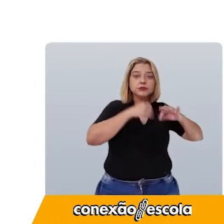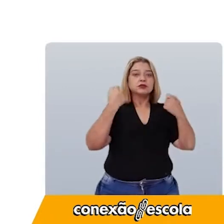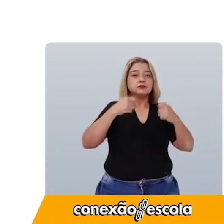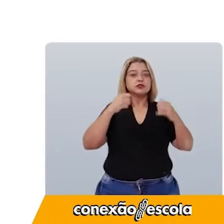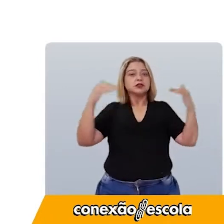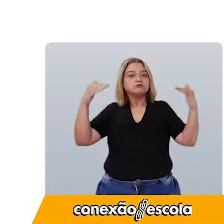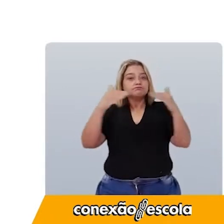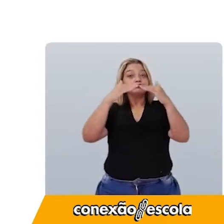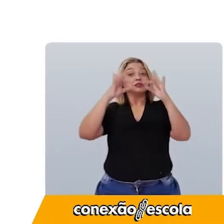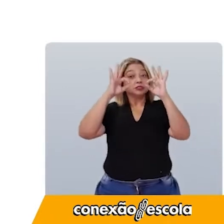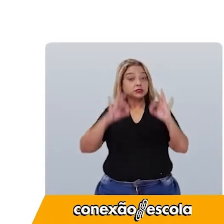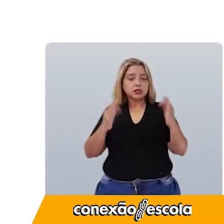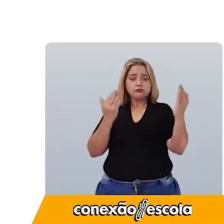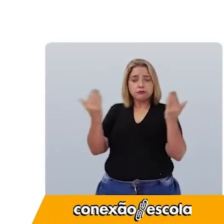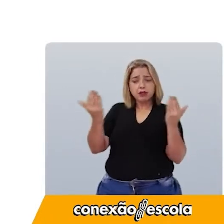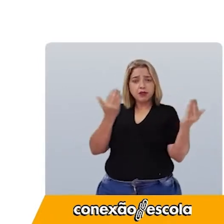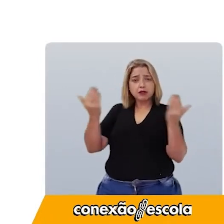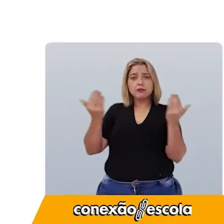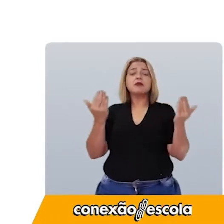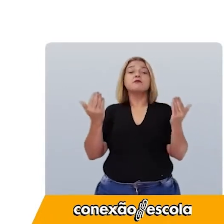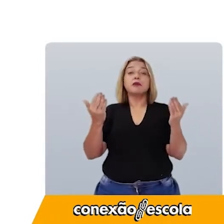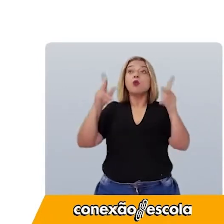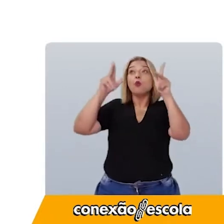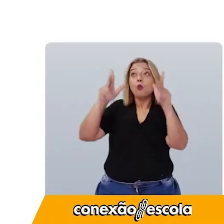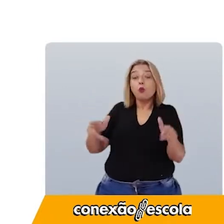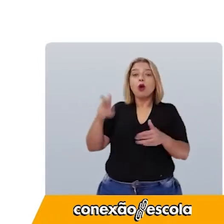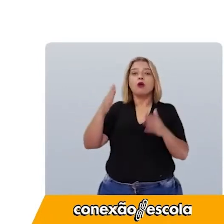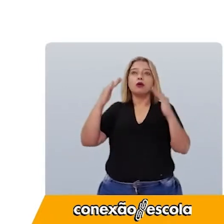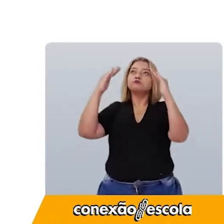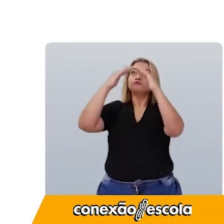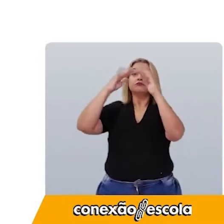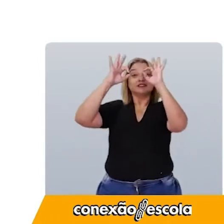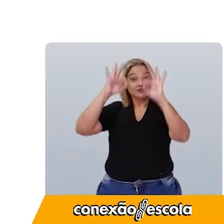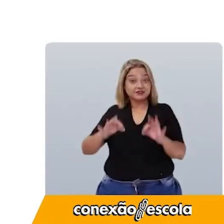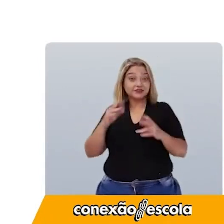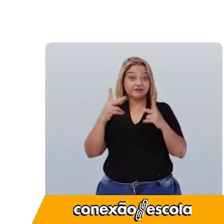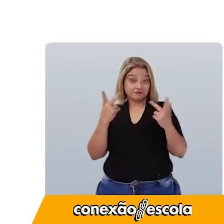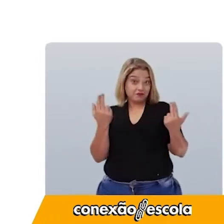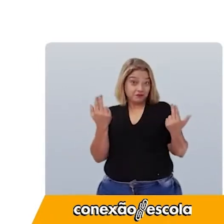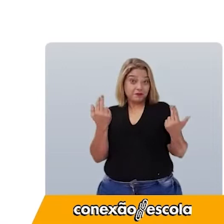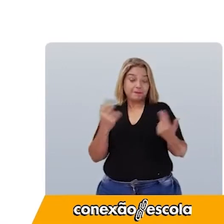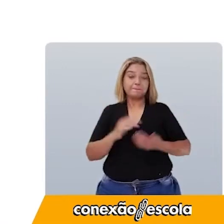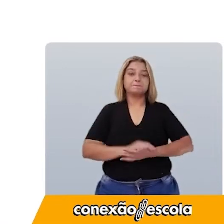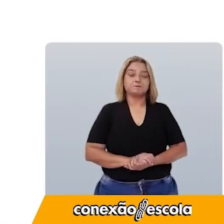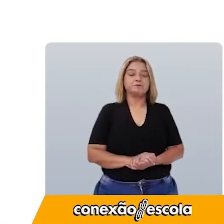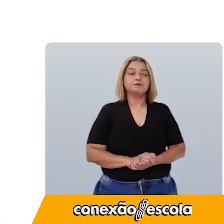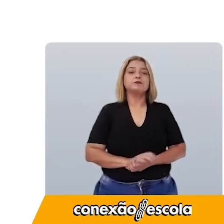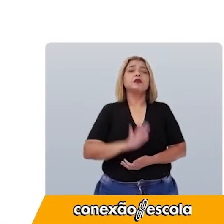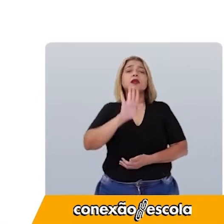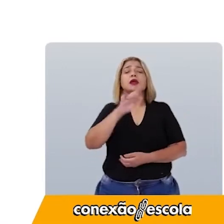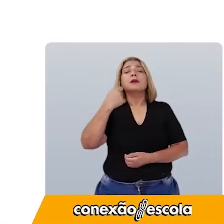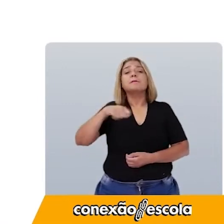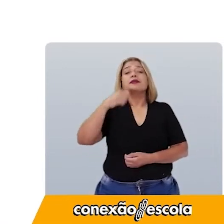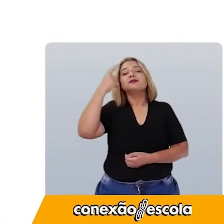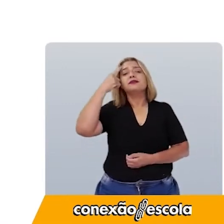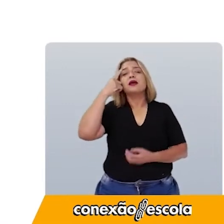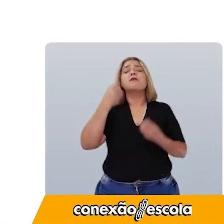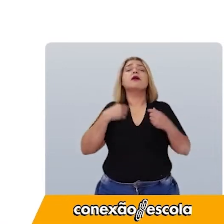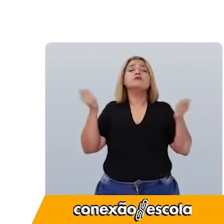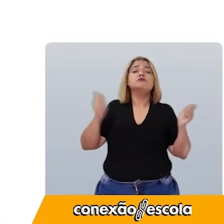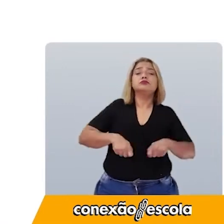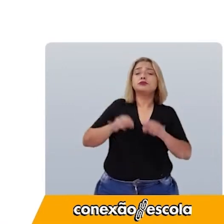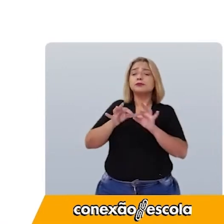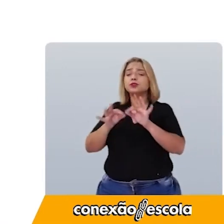reais? Na matemática, grandeza é tudo que pode ser medido. Primeiro, vamos estudar escala